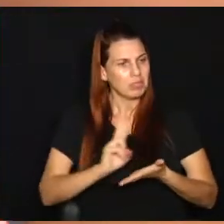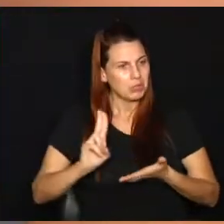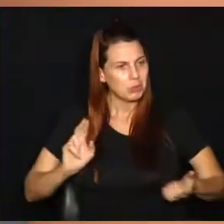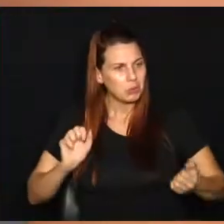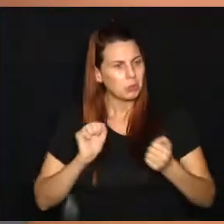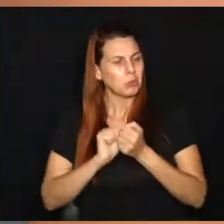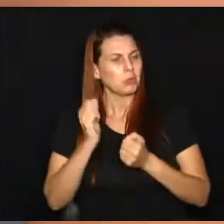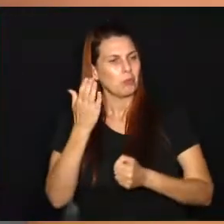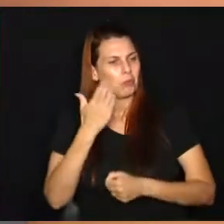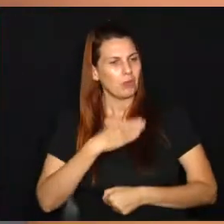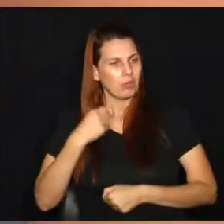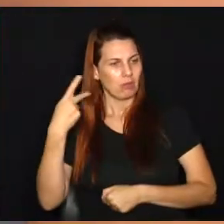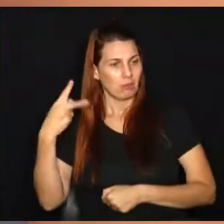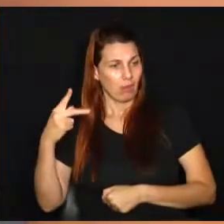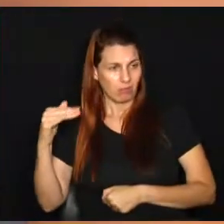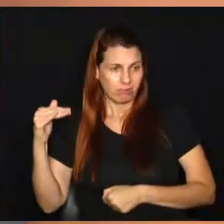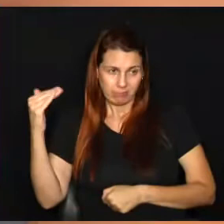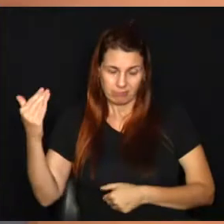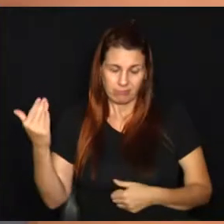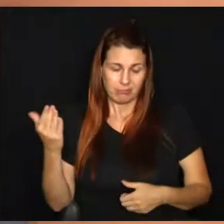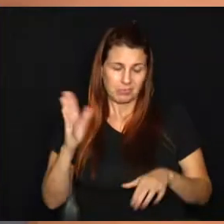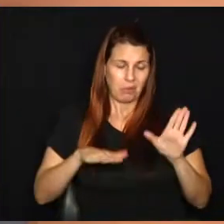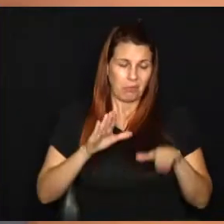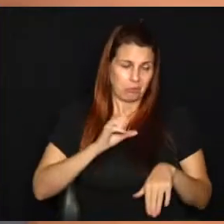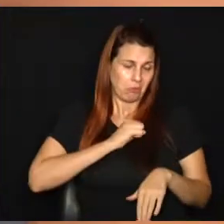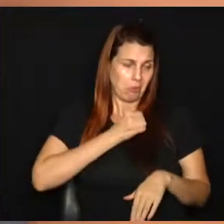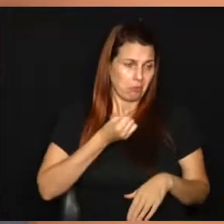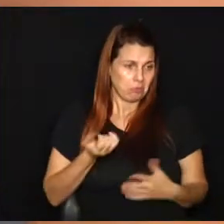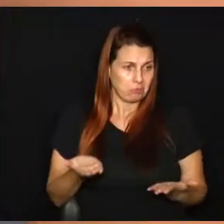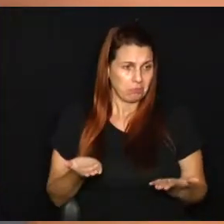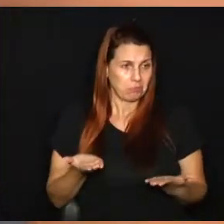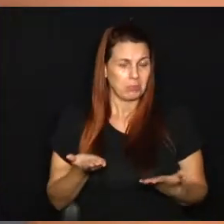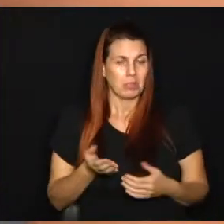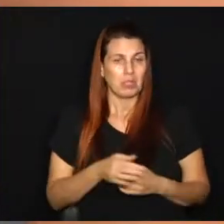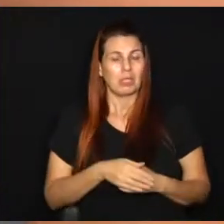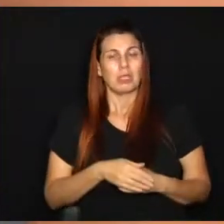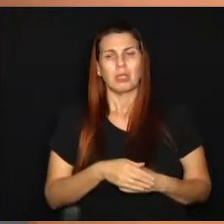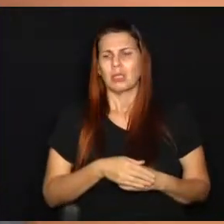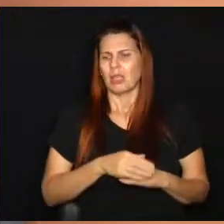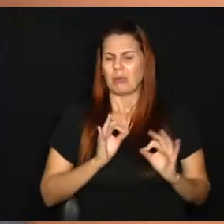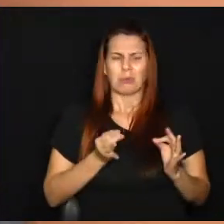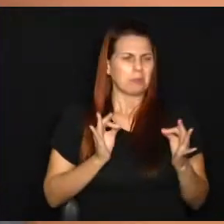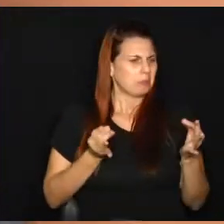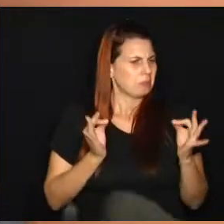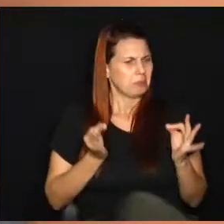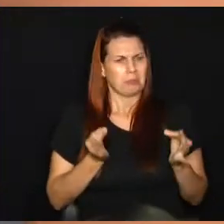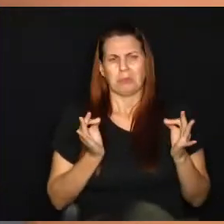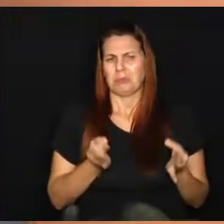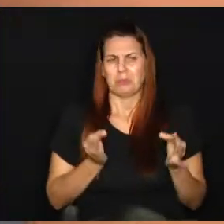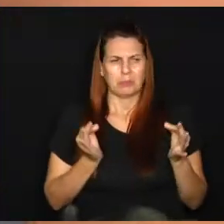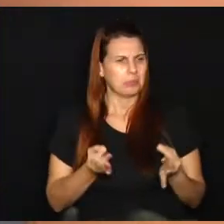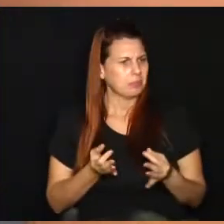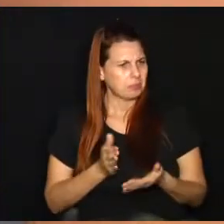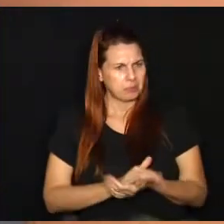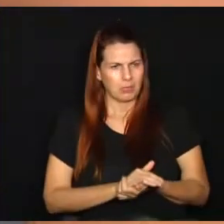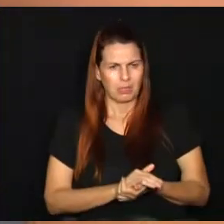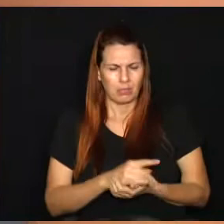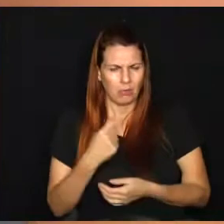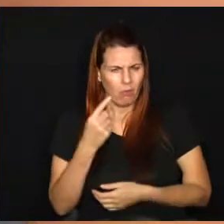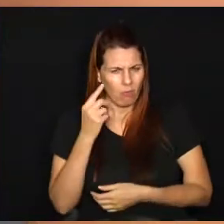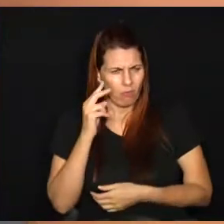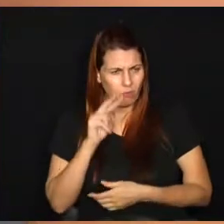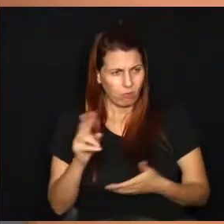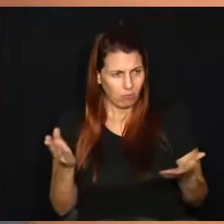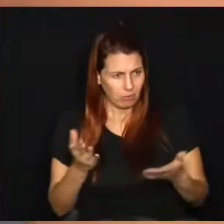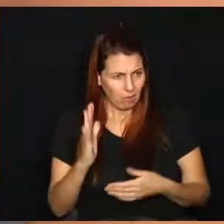deles. Deve ser esse o ódio deles, porque é um absurdo. É um absurdo que a gente vê hoje.